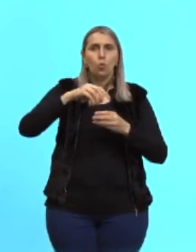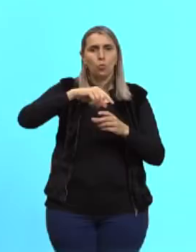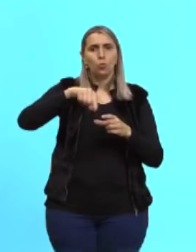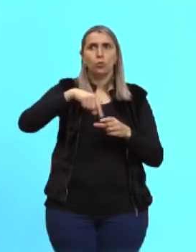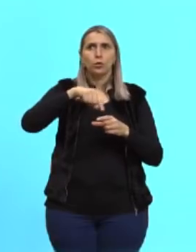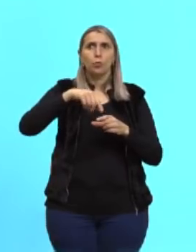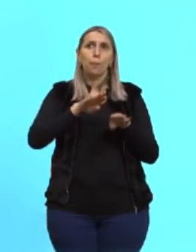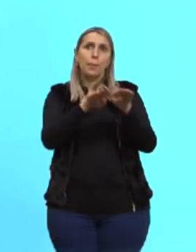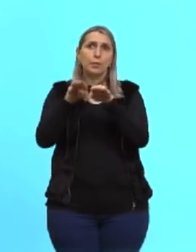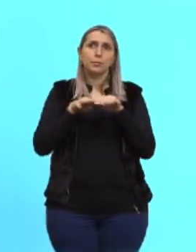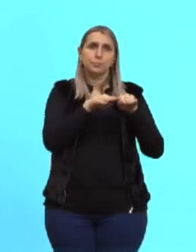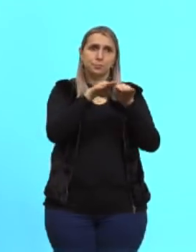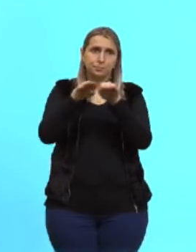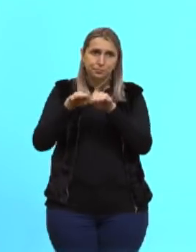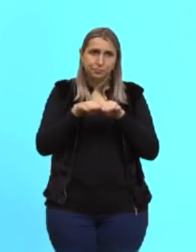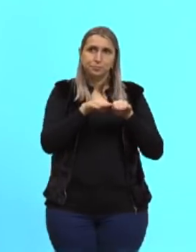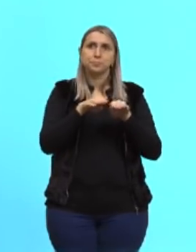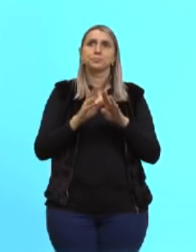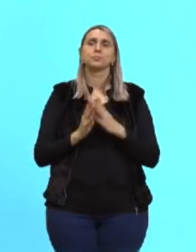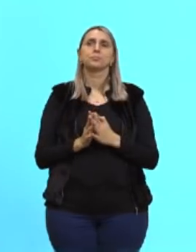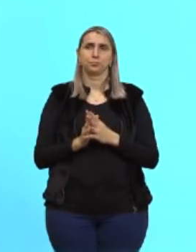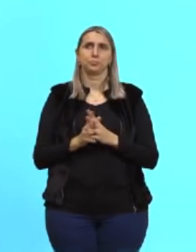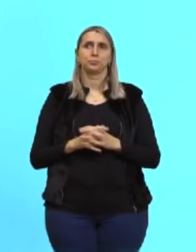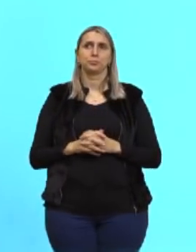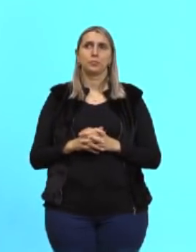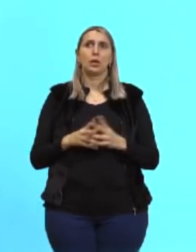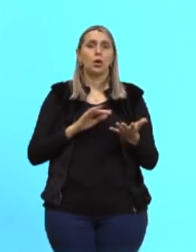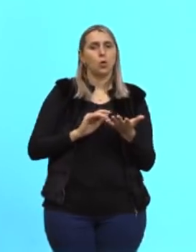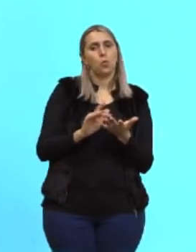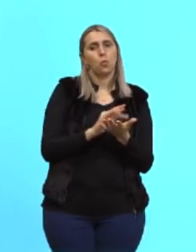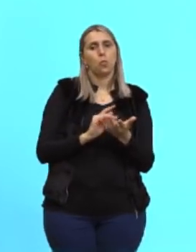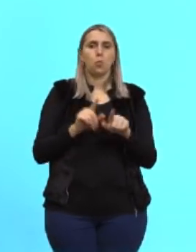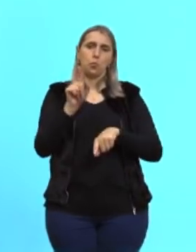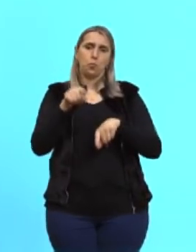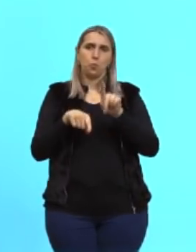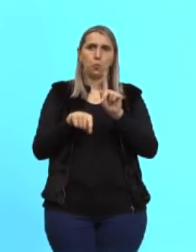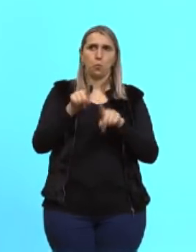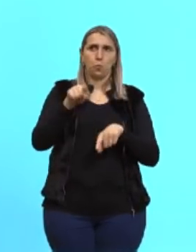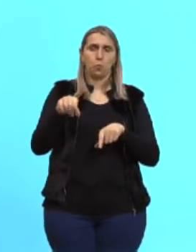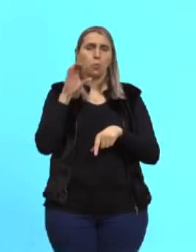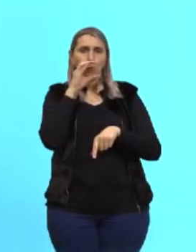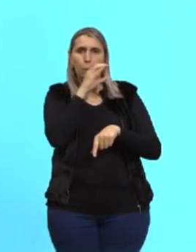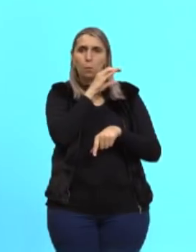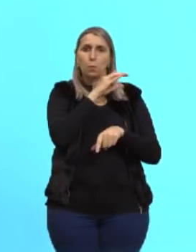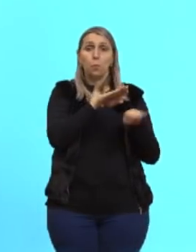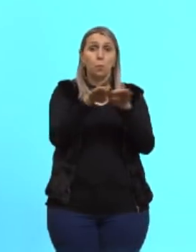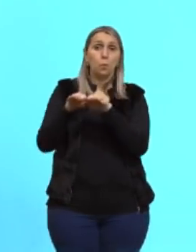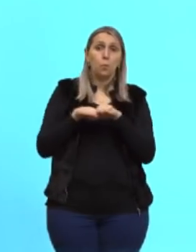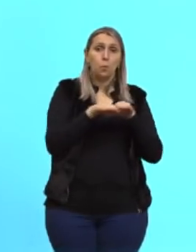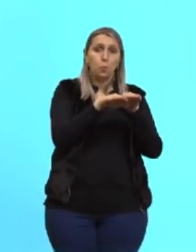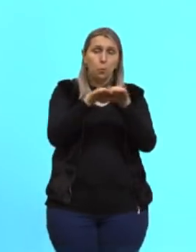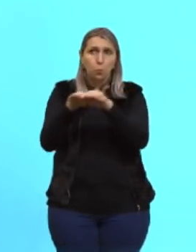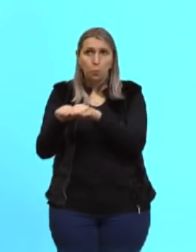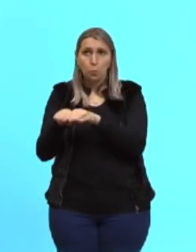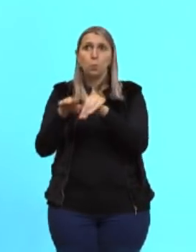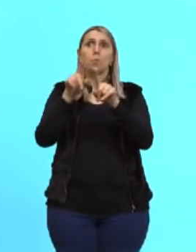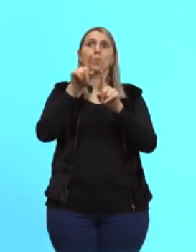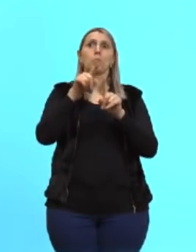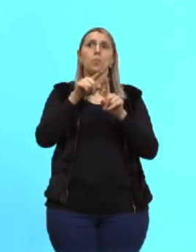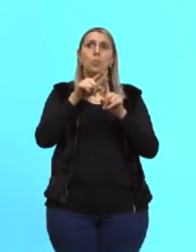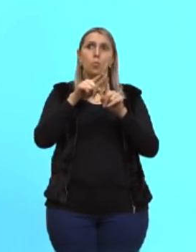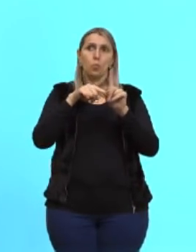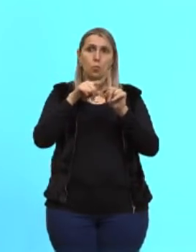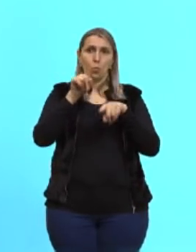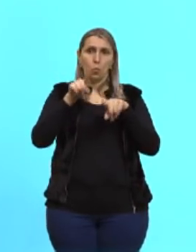condições padrão e como é que eu vou calcular variação da entalpia padrão é a entalpia